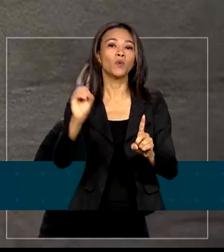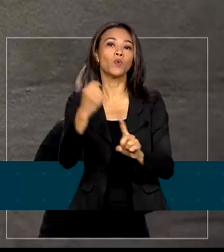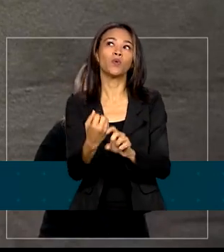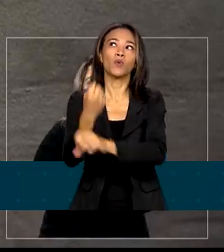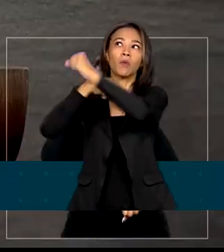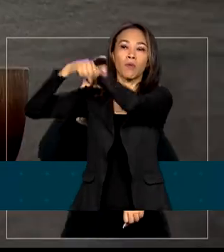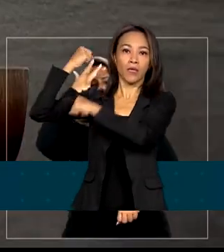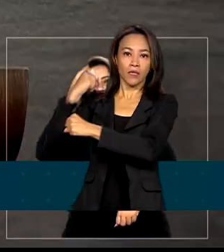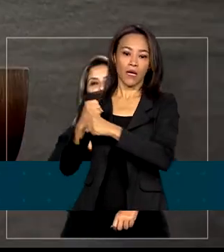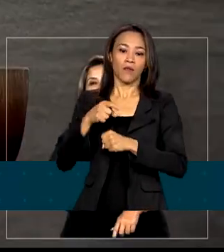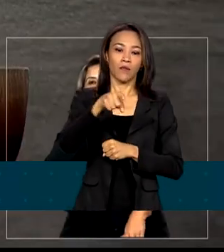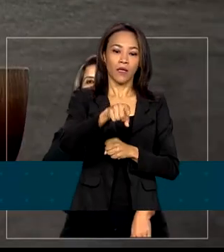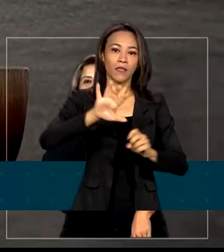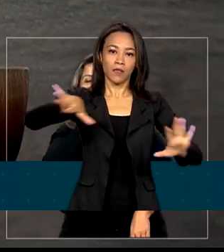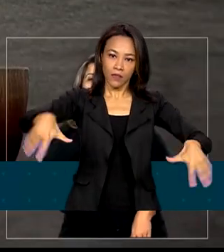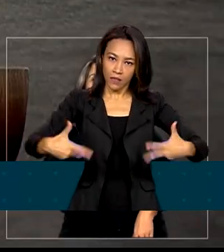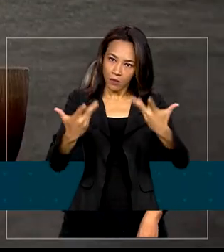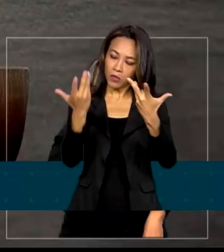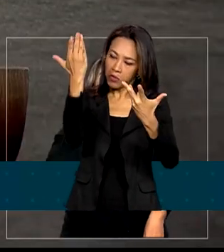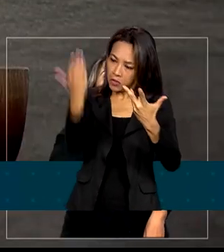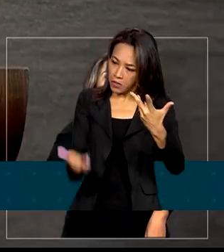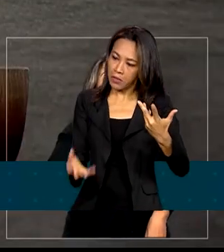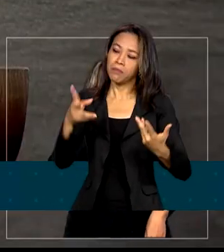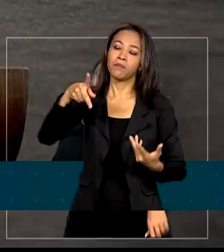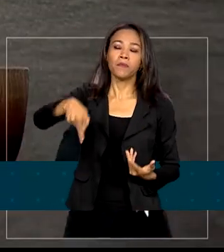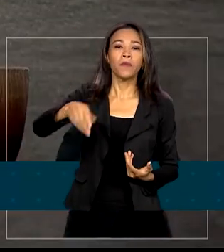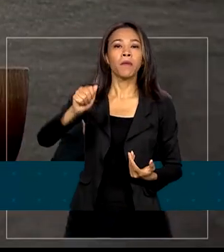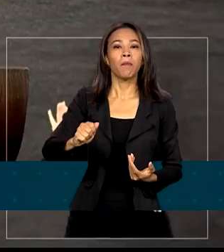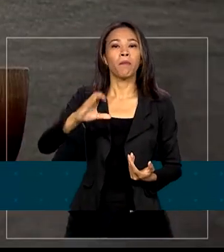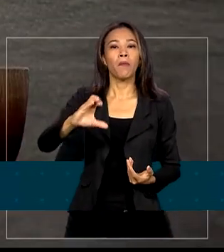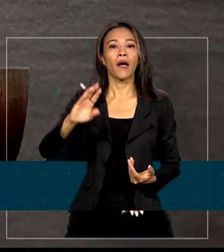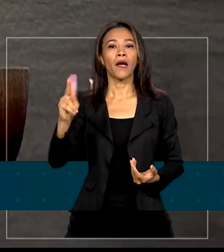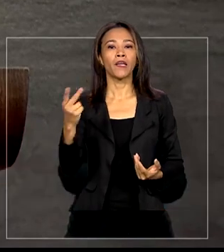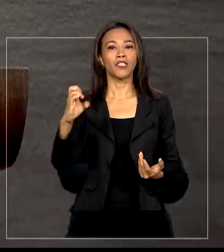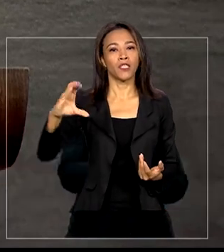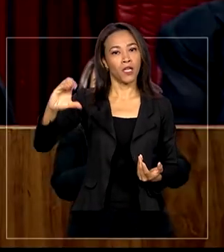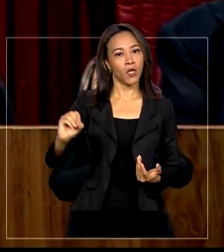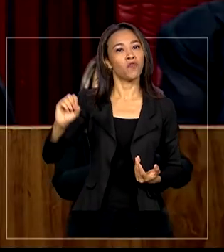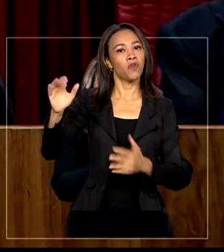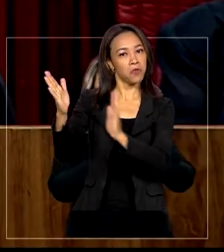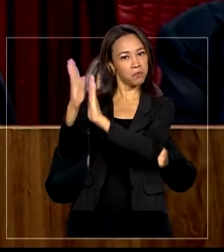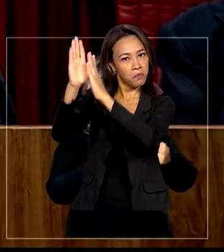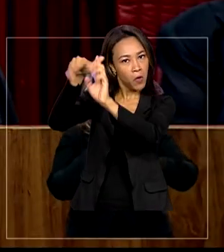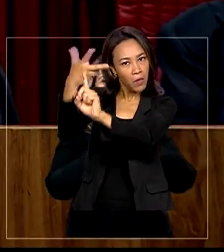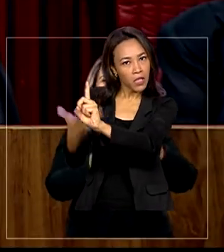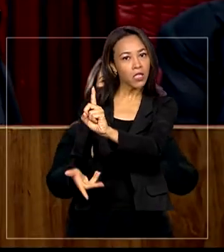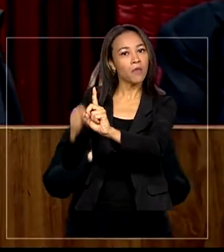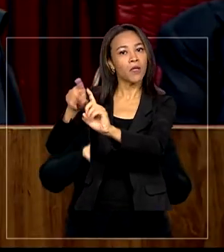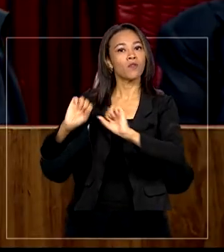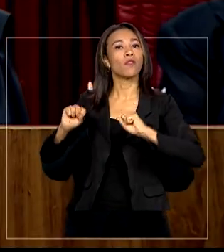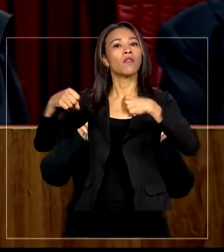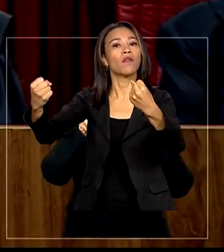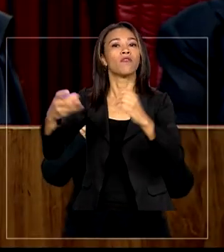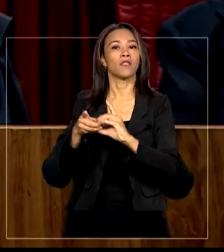a cerimônia, Pacheco foi elogiado pela atuação em defesa das instituições e na defesa pela democracia.